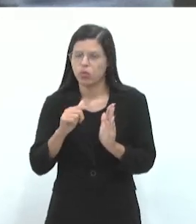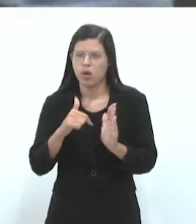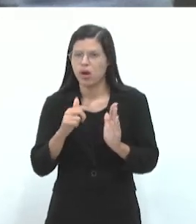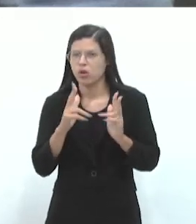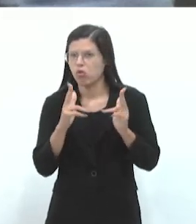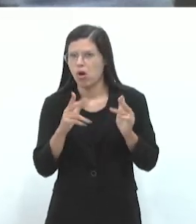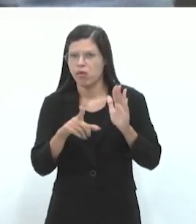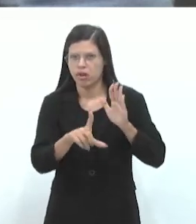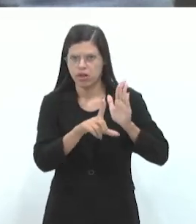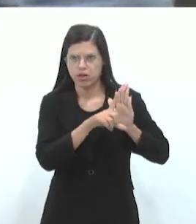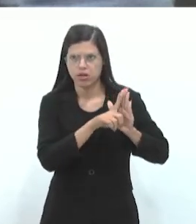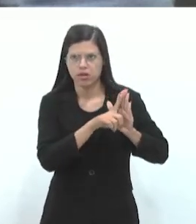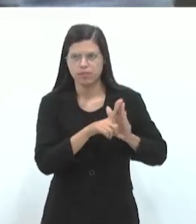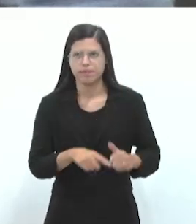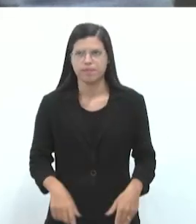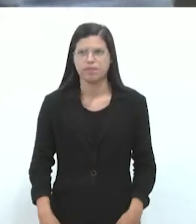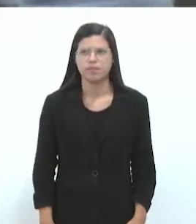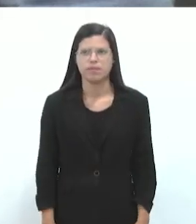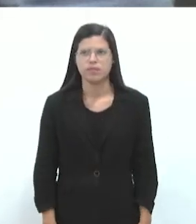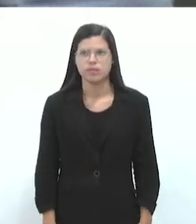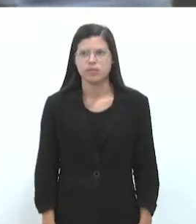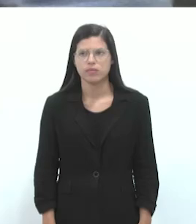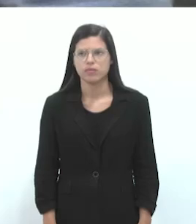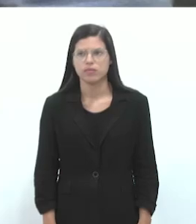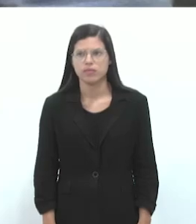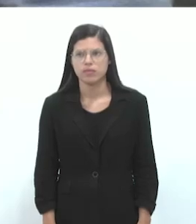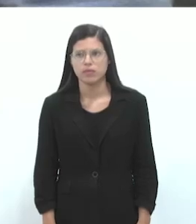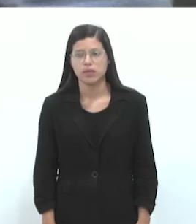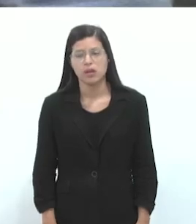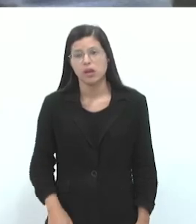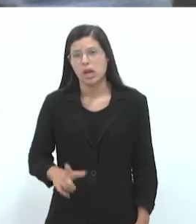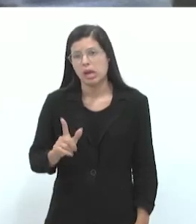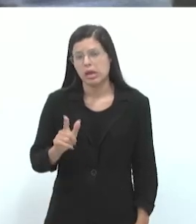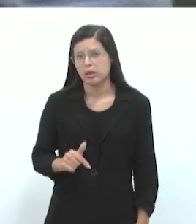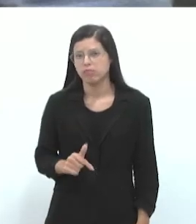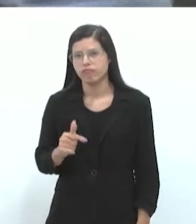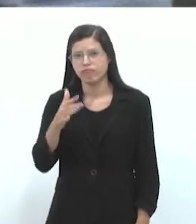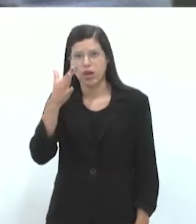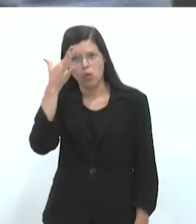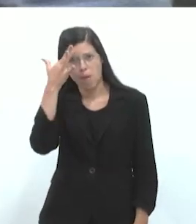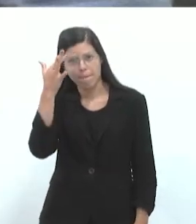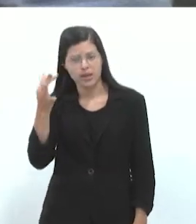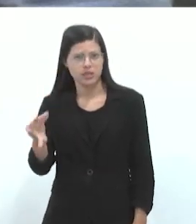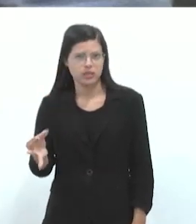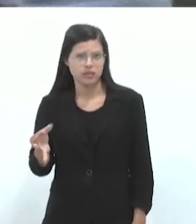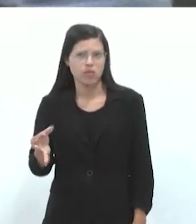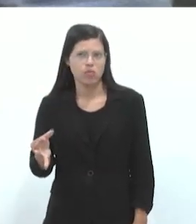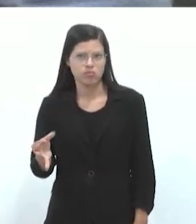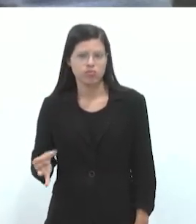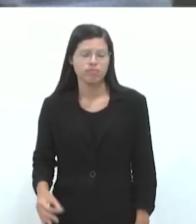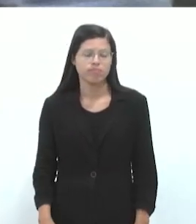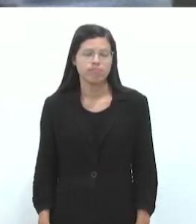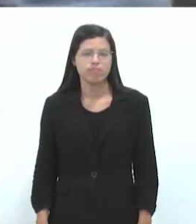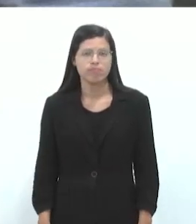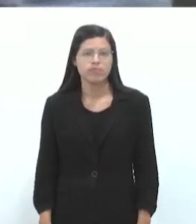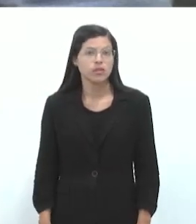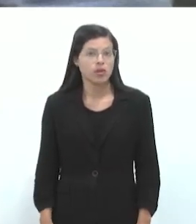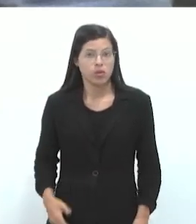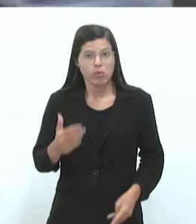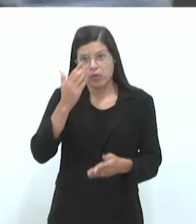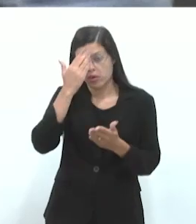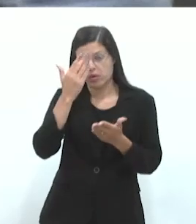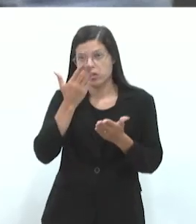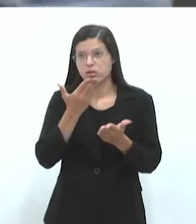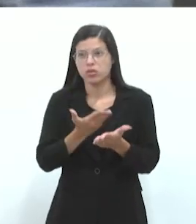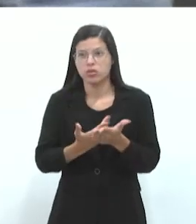lei. Bom, é uma questão de interpretação, né? Apesar de eu achar